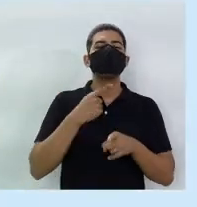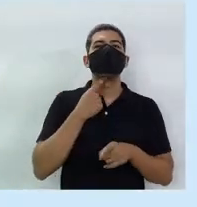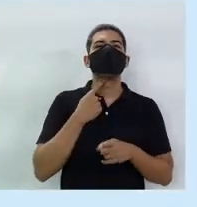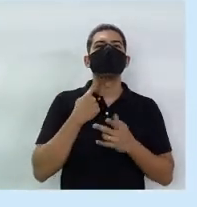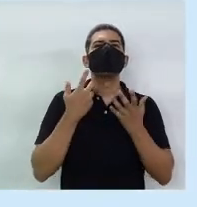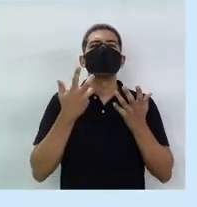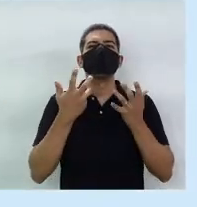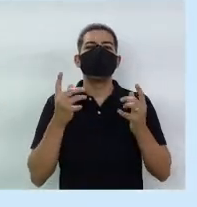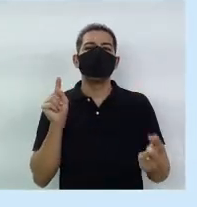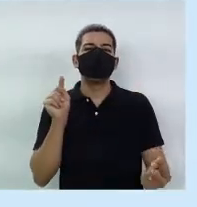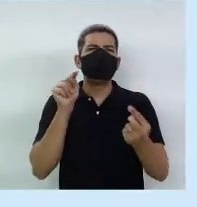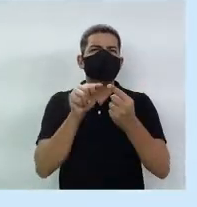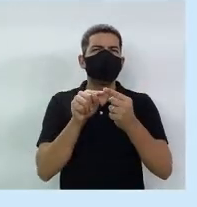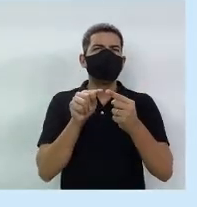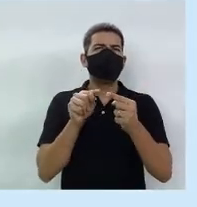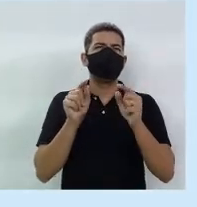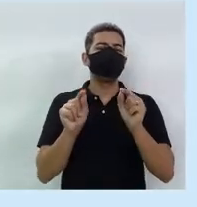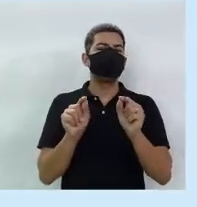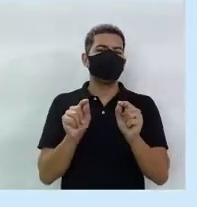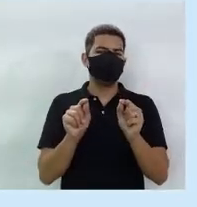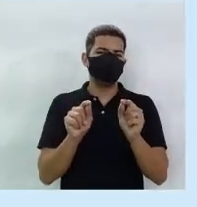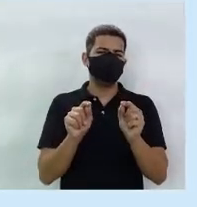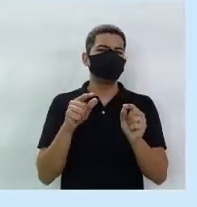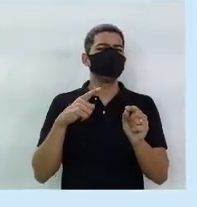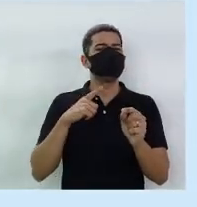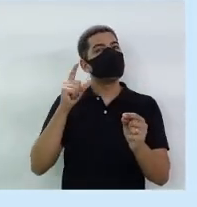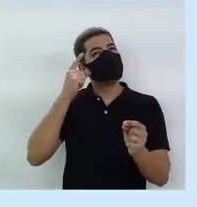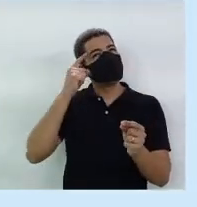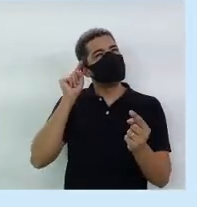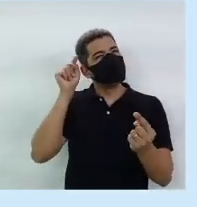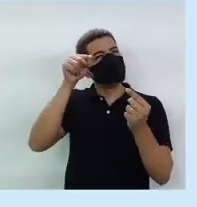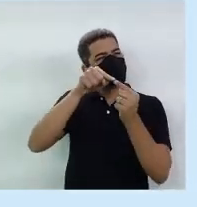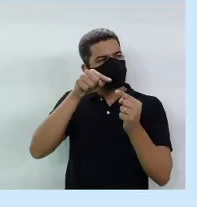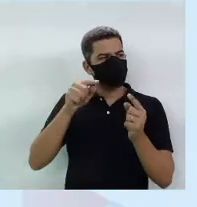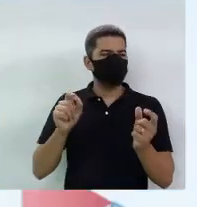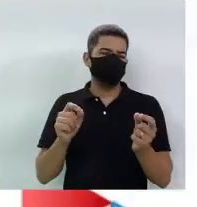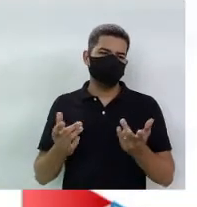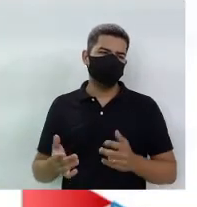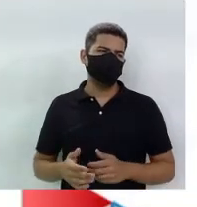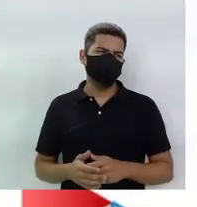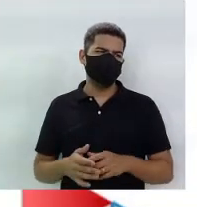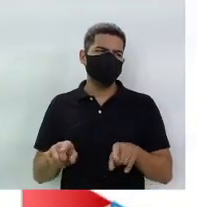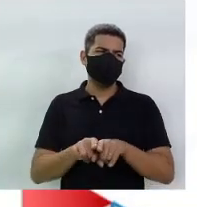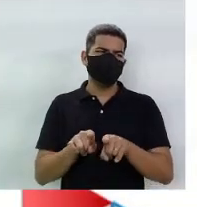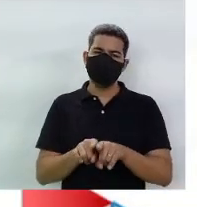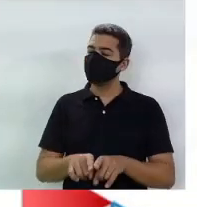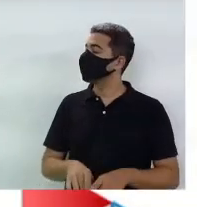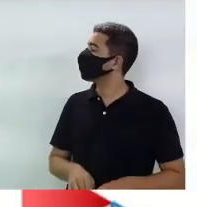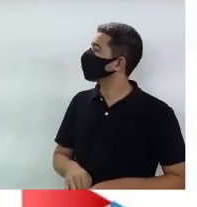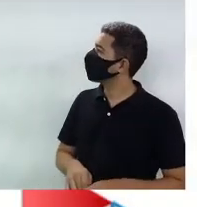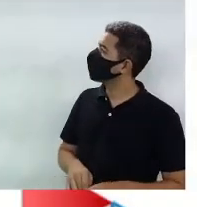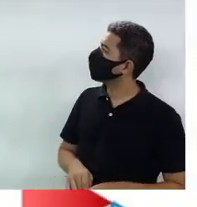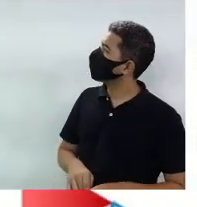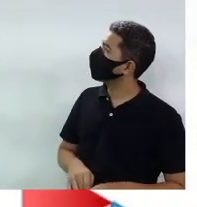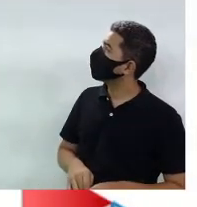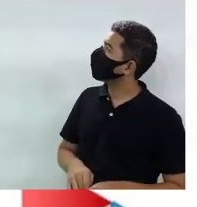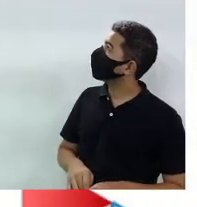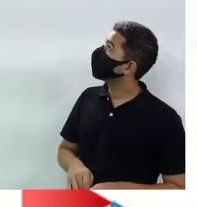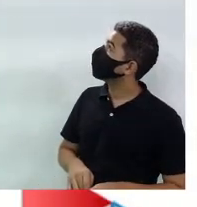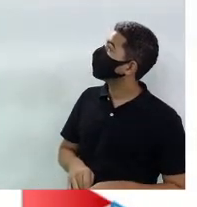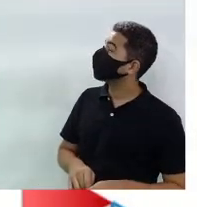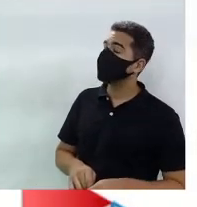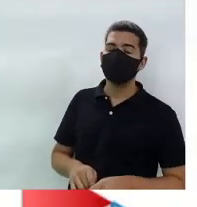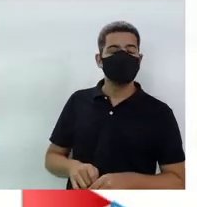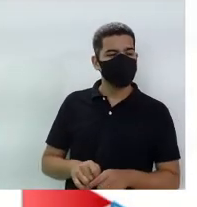intencionalidade do texto. Todo texto tem uma intencionalidade, como esse outro que nós temos aqui, que mais uma vez,